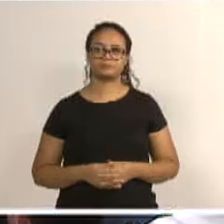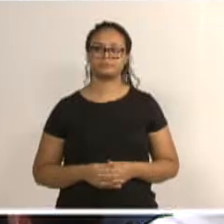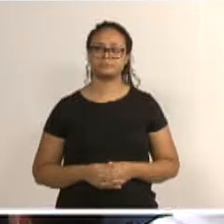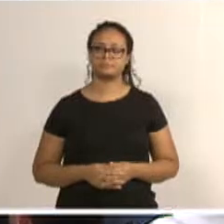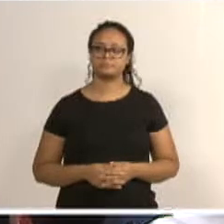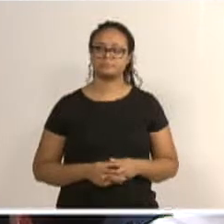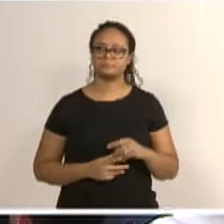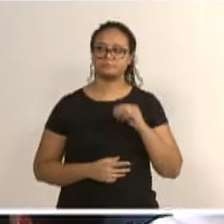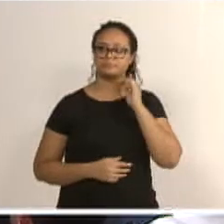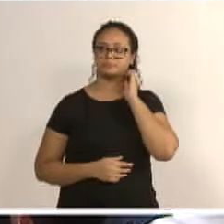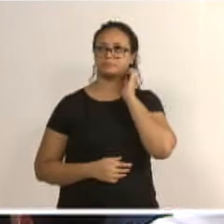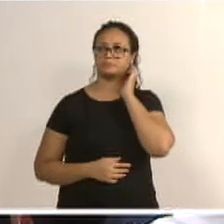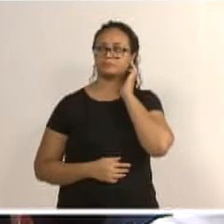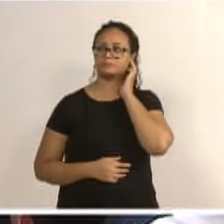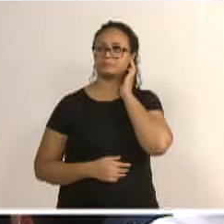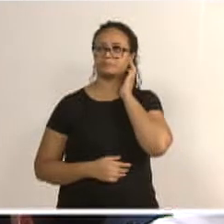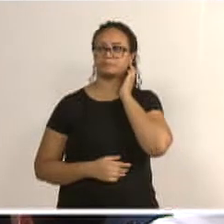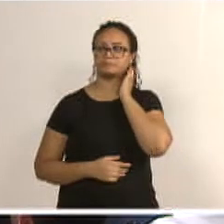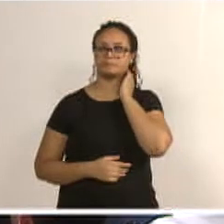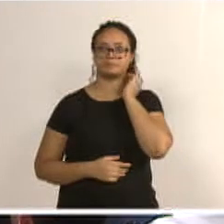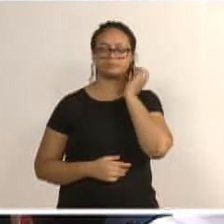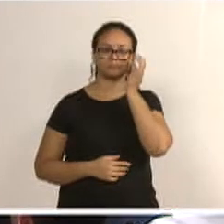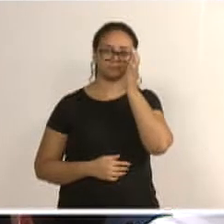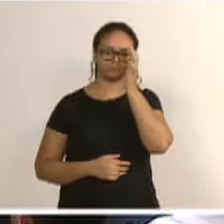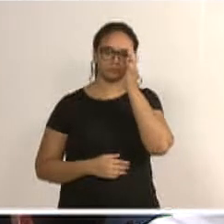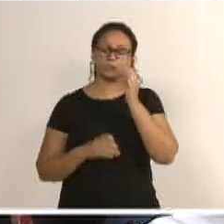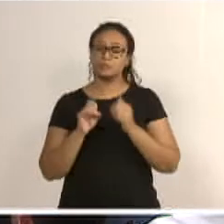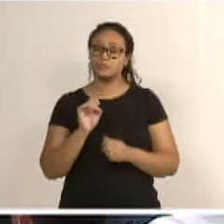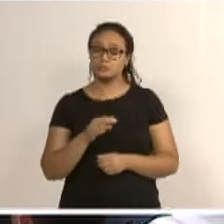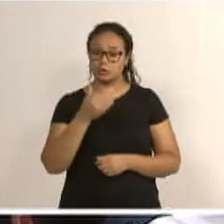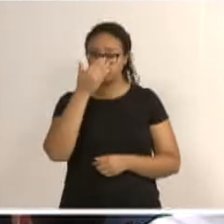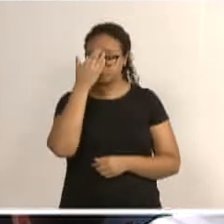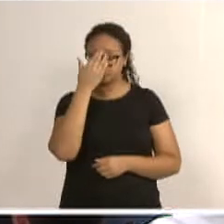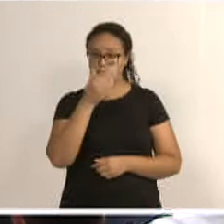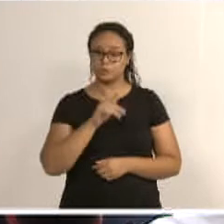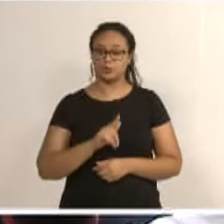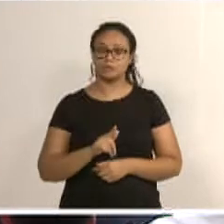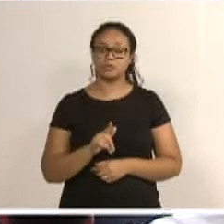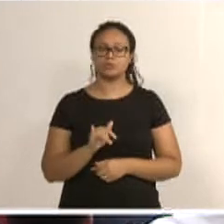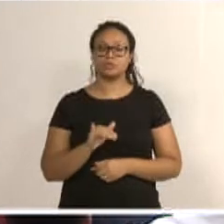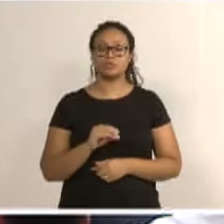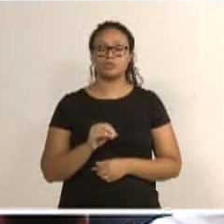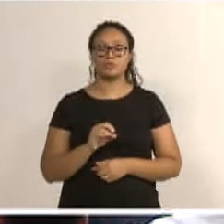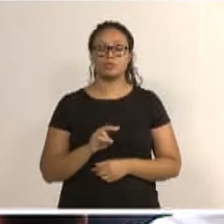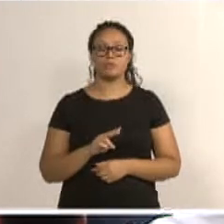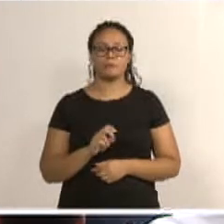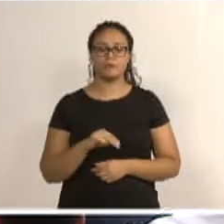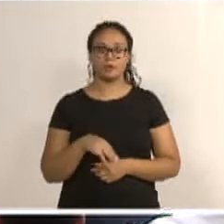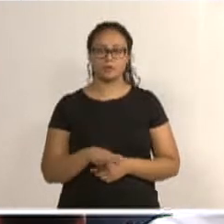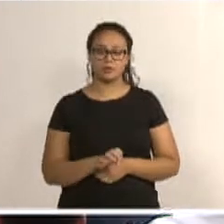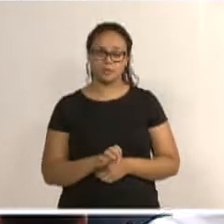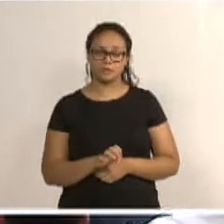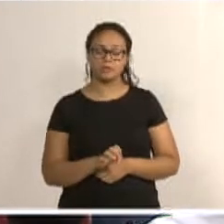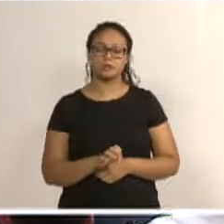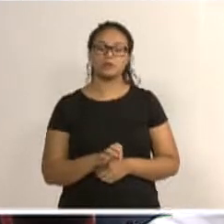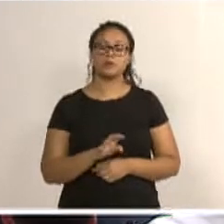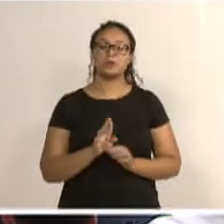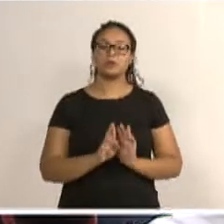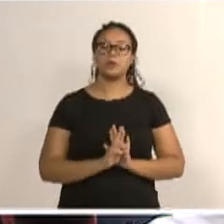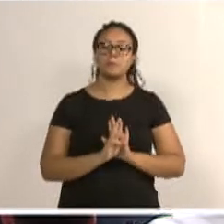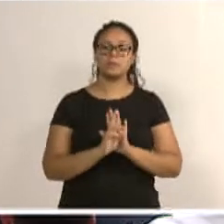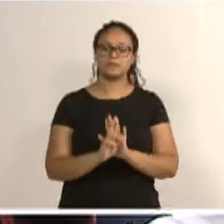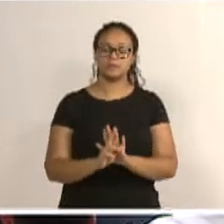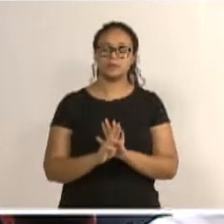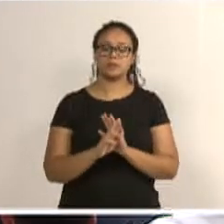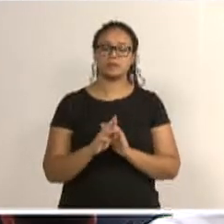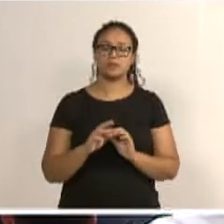só agradecer a presença da Giovanni Seibel, representando a Associação Blumenauense de Pró